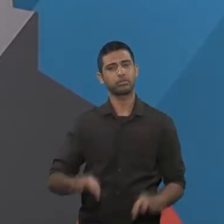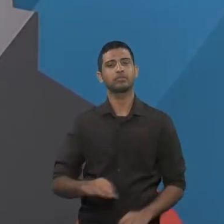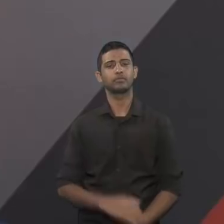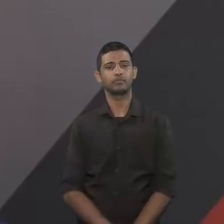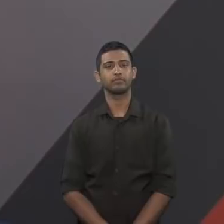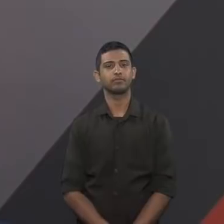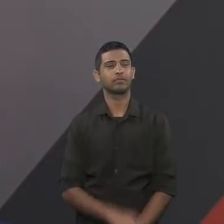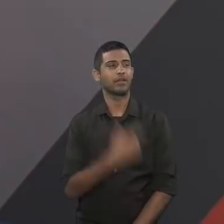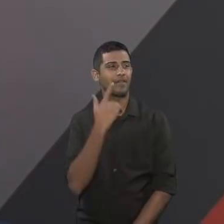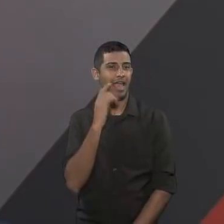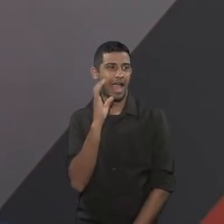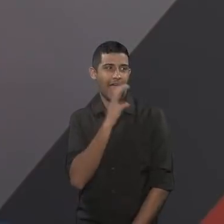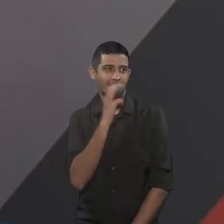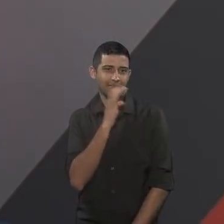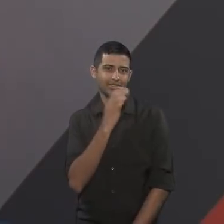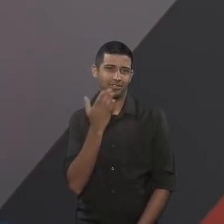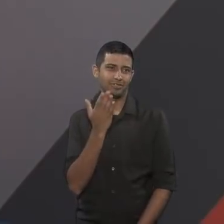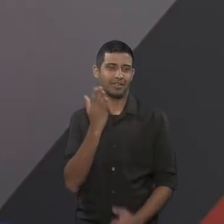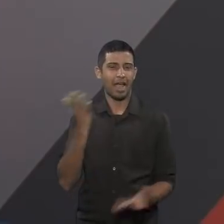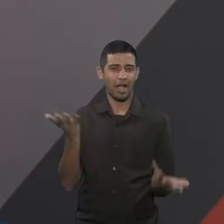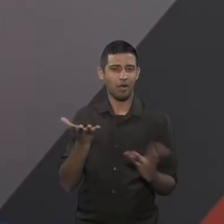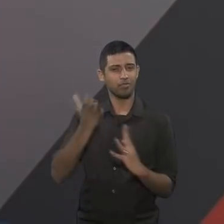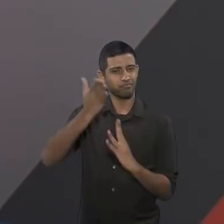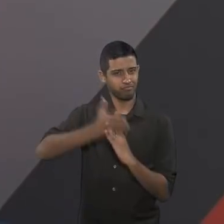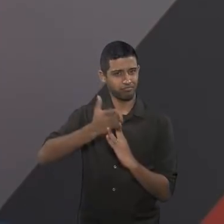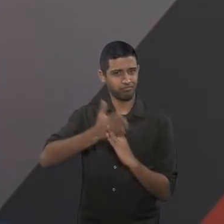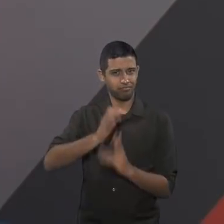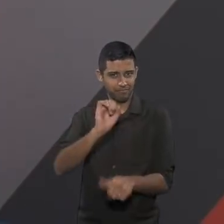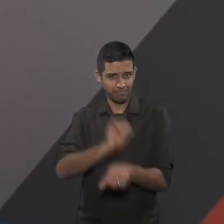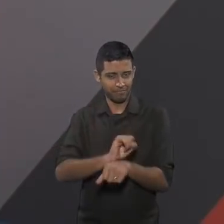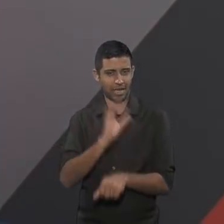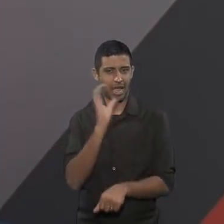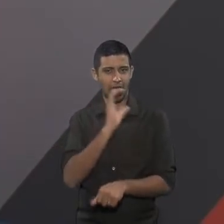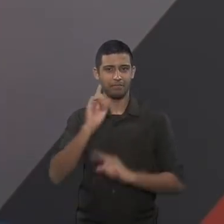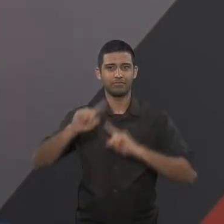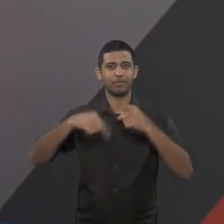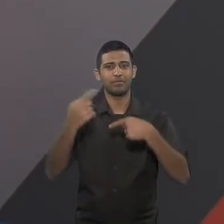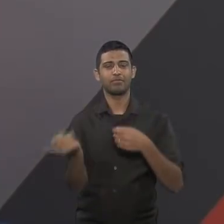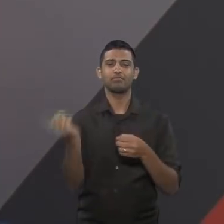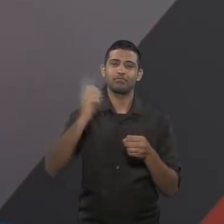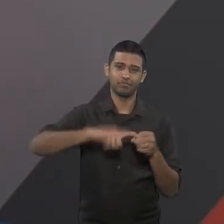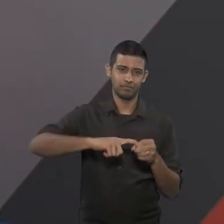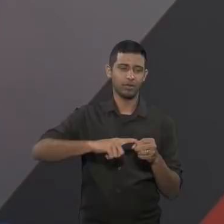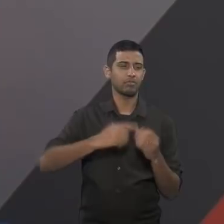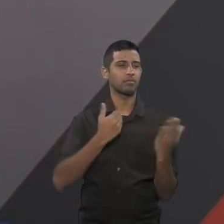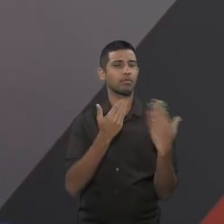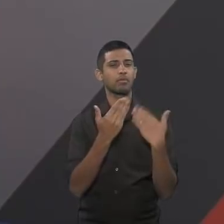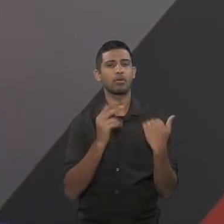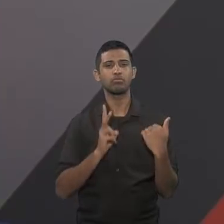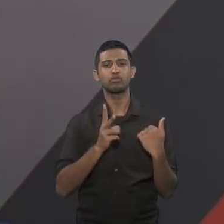conta. Deputado, o nosso bloco passou rapidinho, a gente vai fazer uma pequena pausa. No próximo